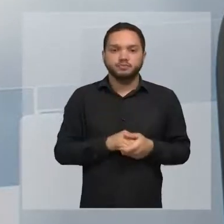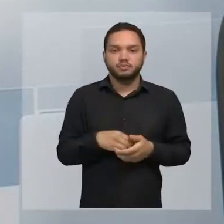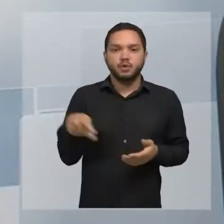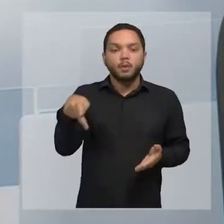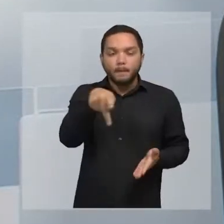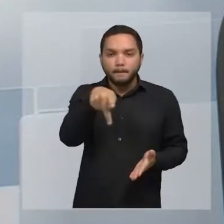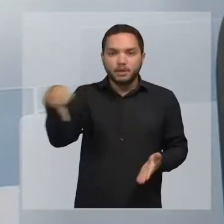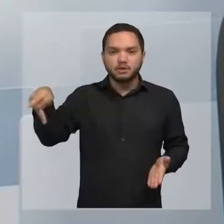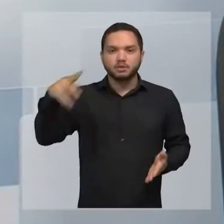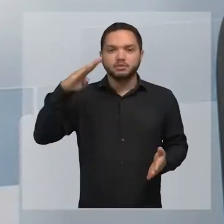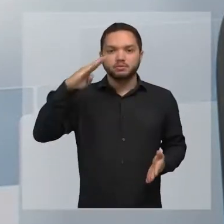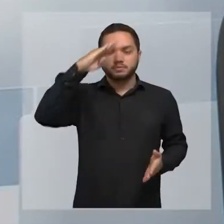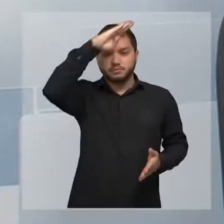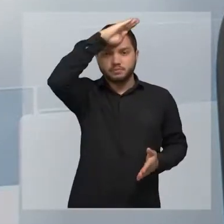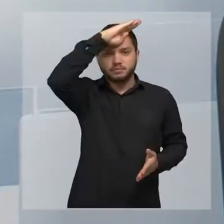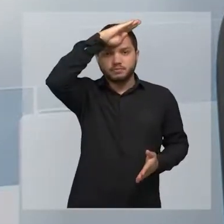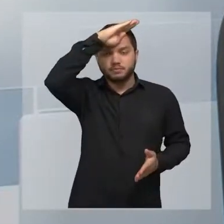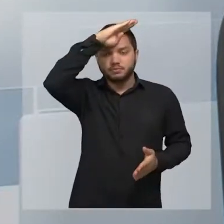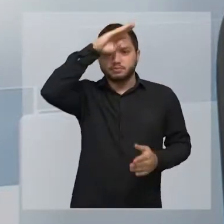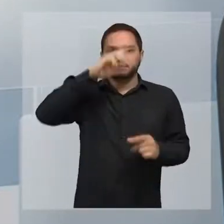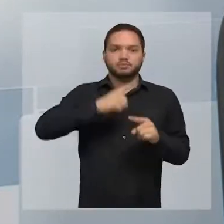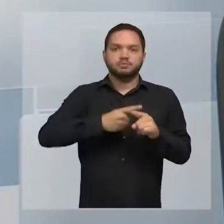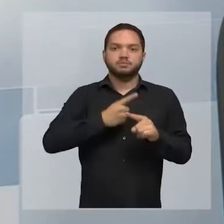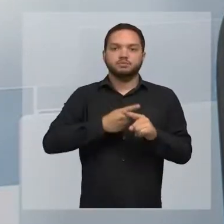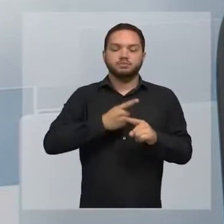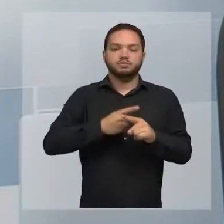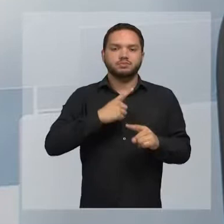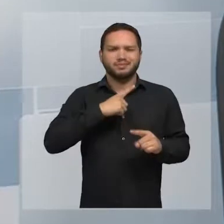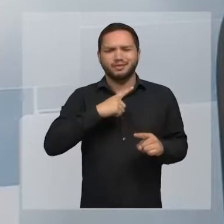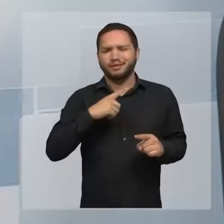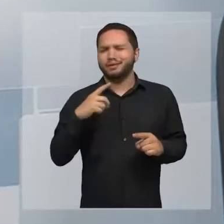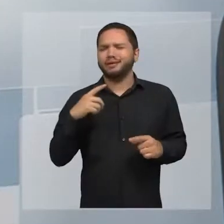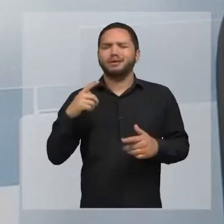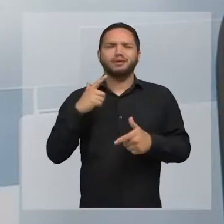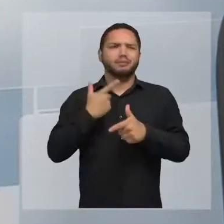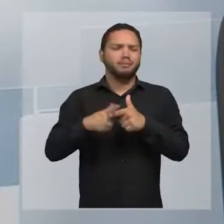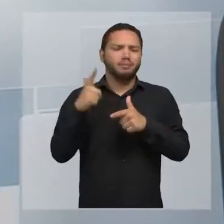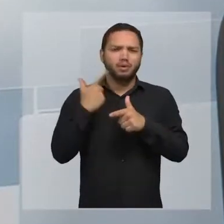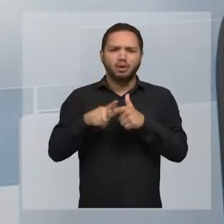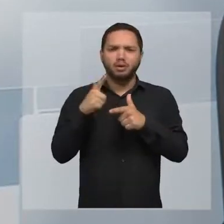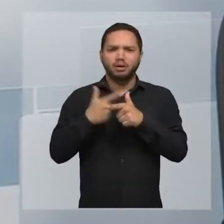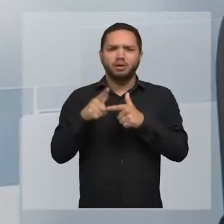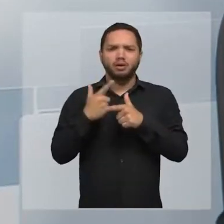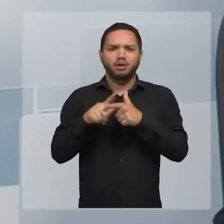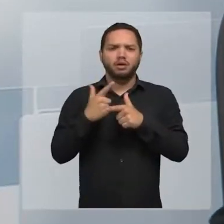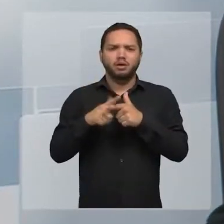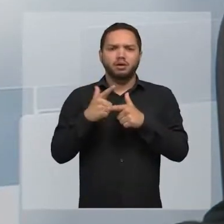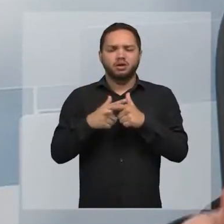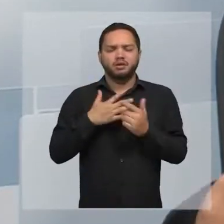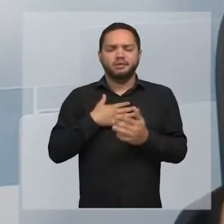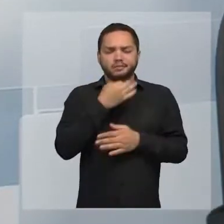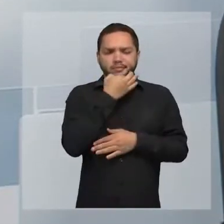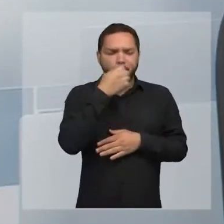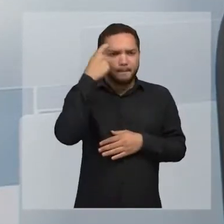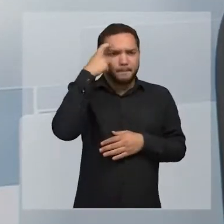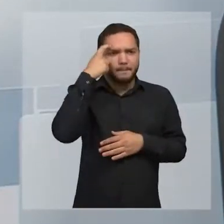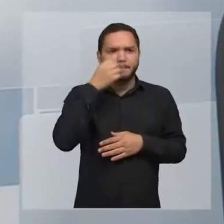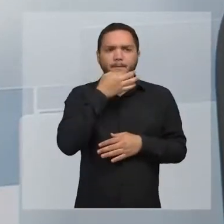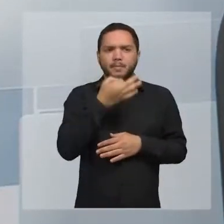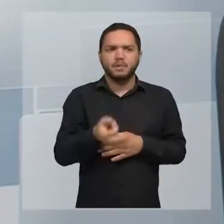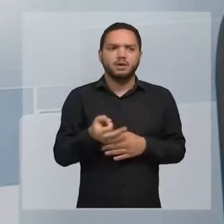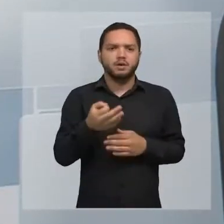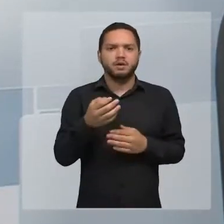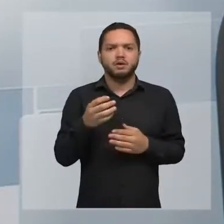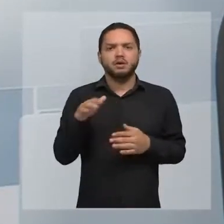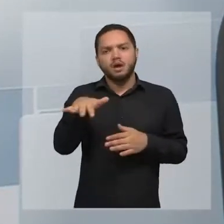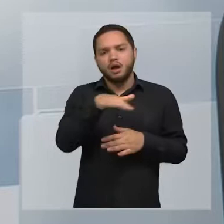O presidente Jair Messias Bolsonaro, em função de uma série de problemas decorrentes, na minha